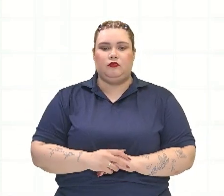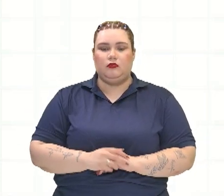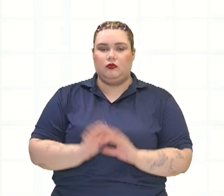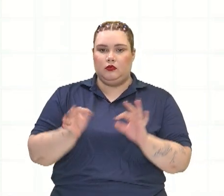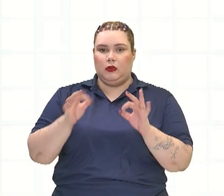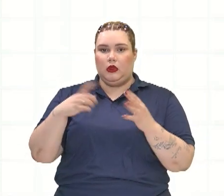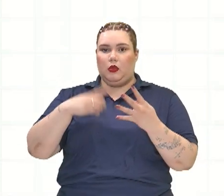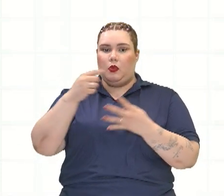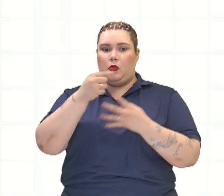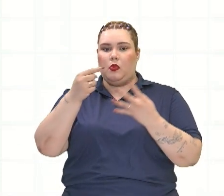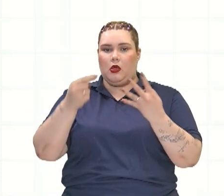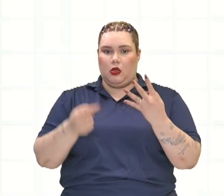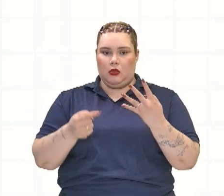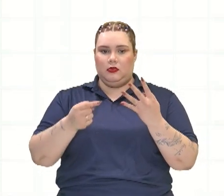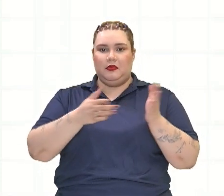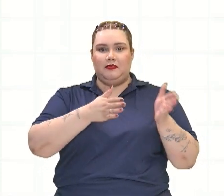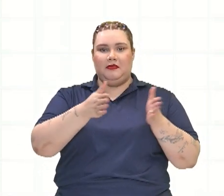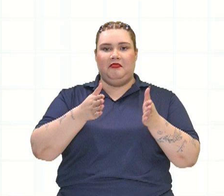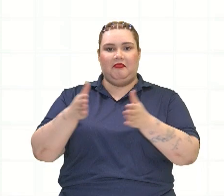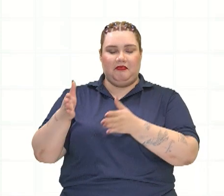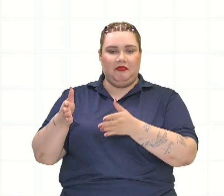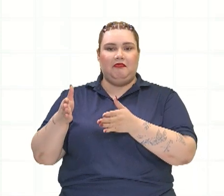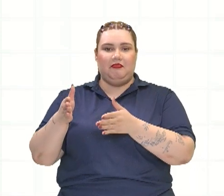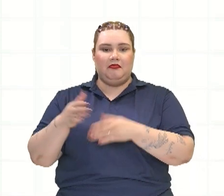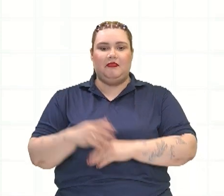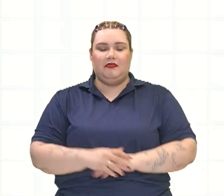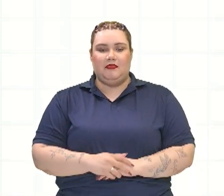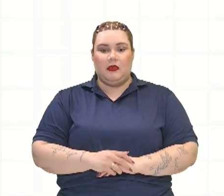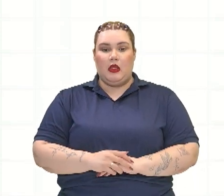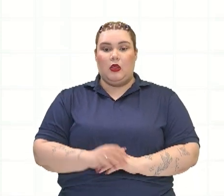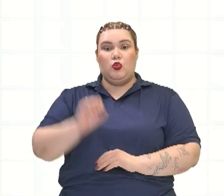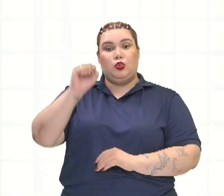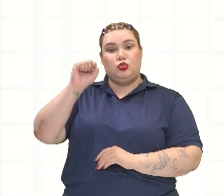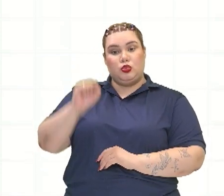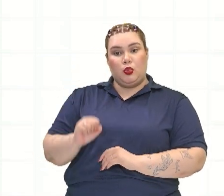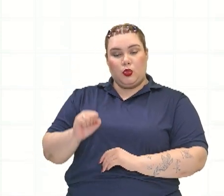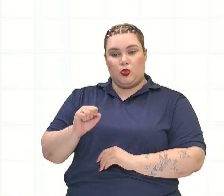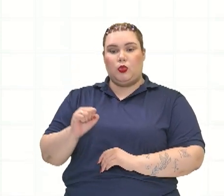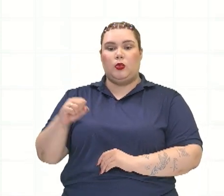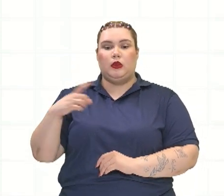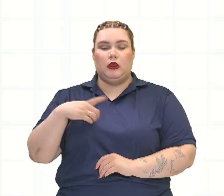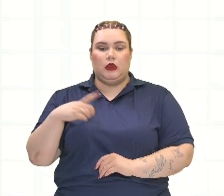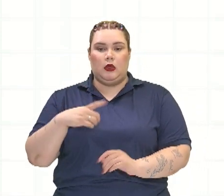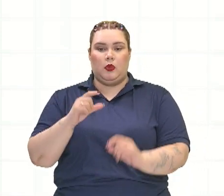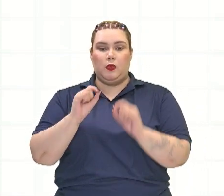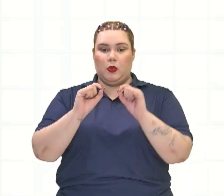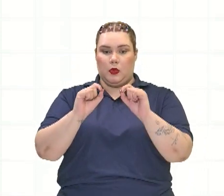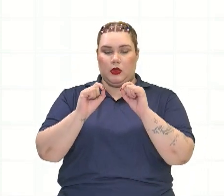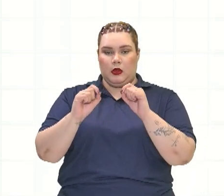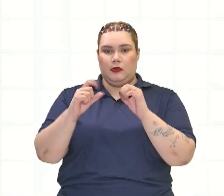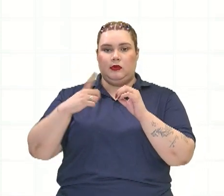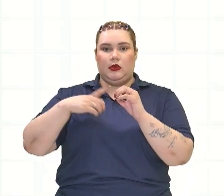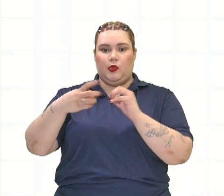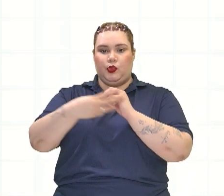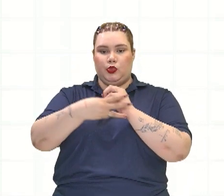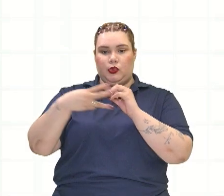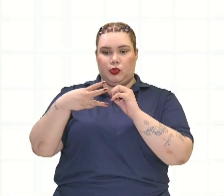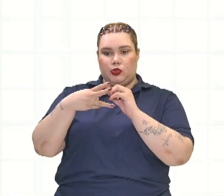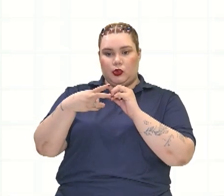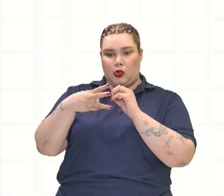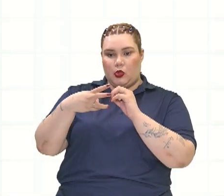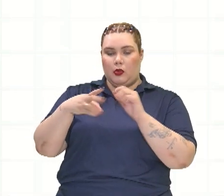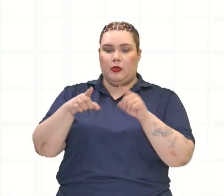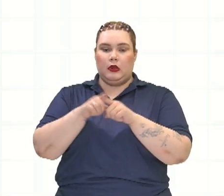4 estações bem definidas. Na zona temperada sul é a que está entre o trópico de Capricórnio